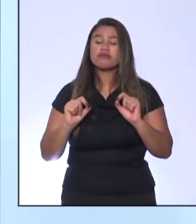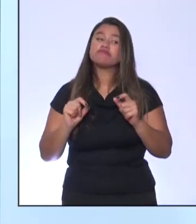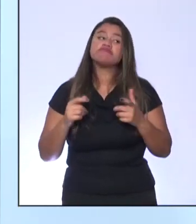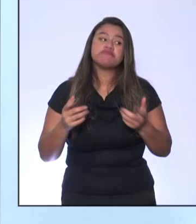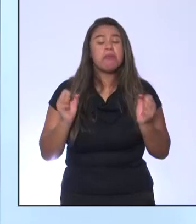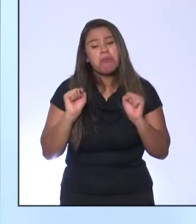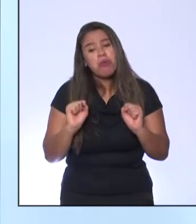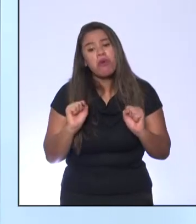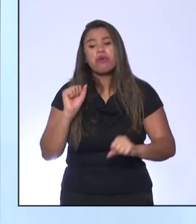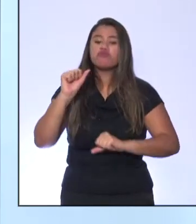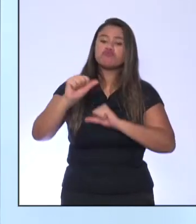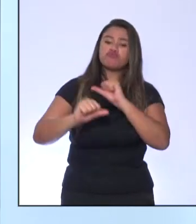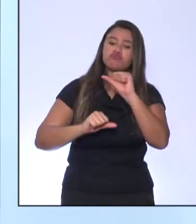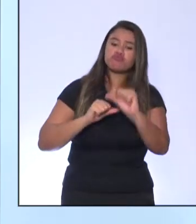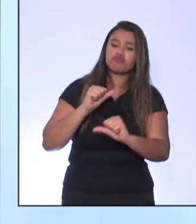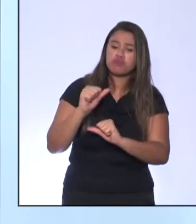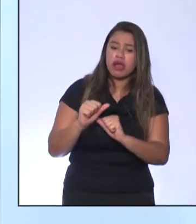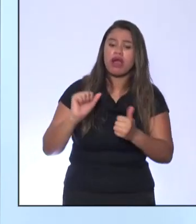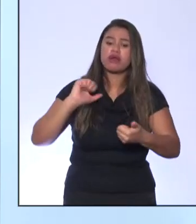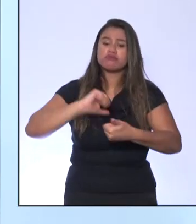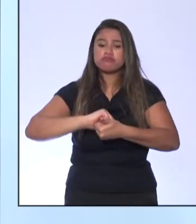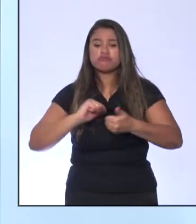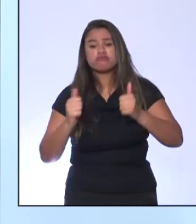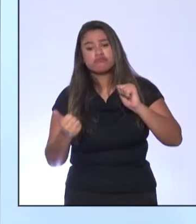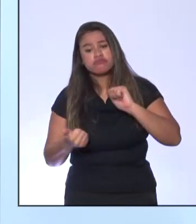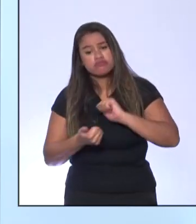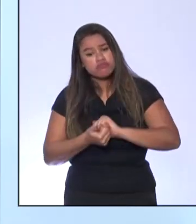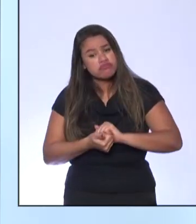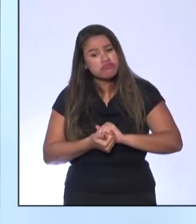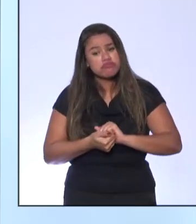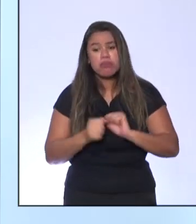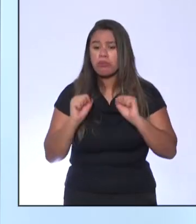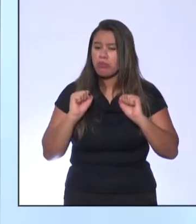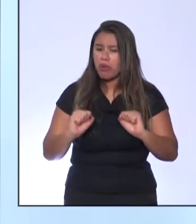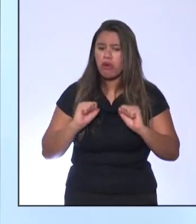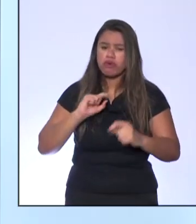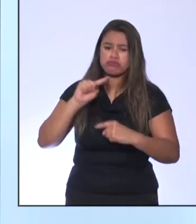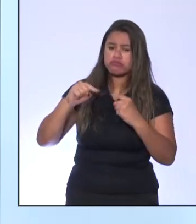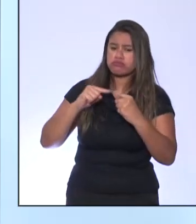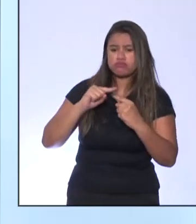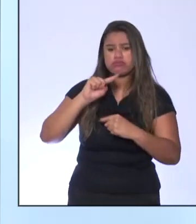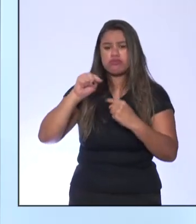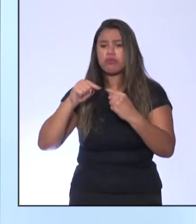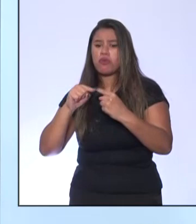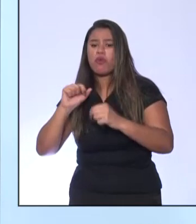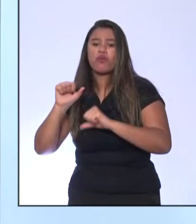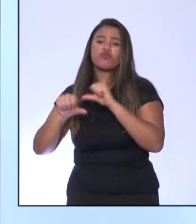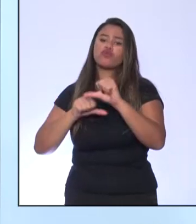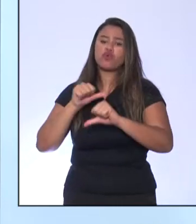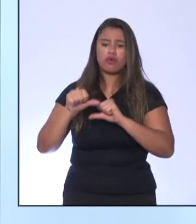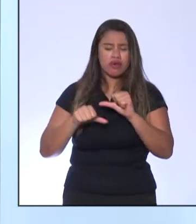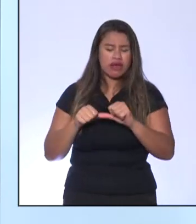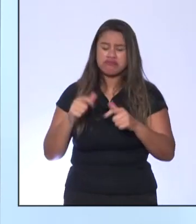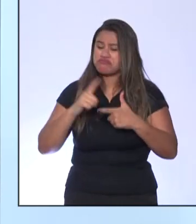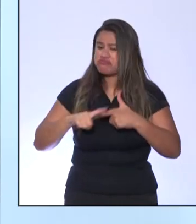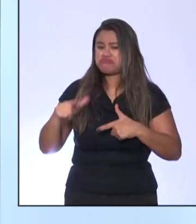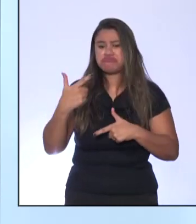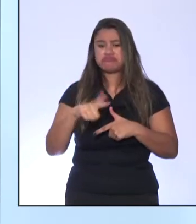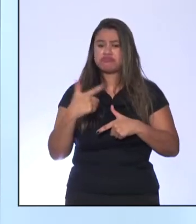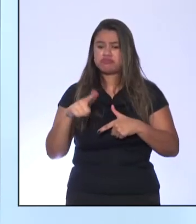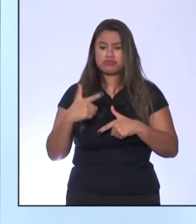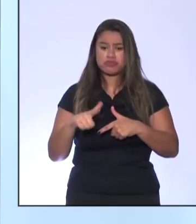mudar o sonho, não há problema em querer trocar os objetivos. Isso acontece o tempo todo. O